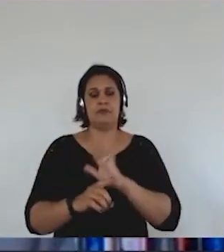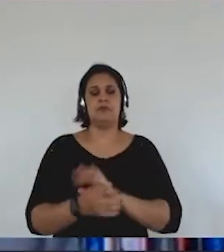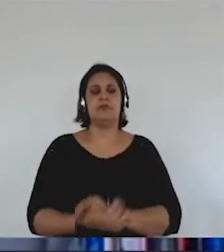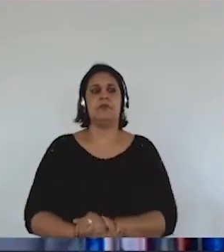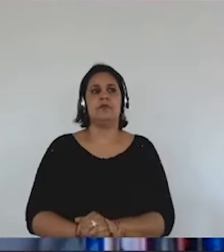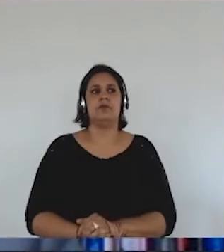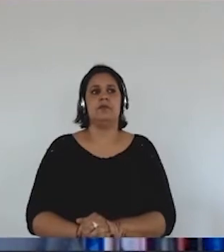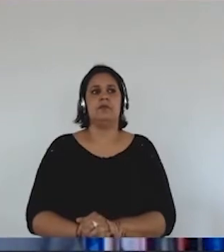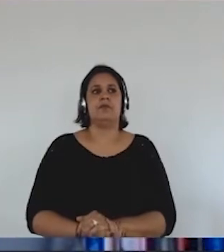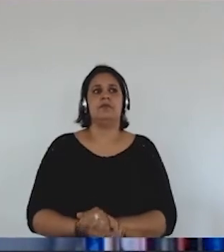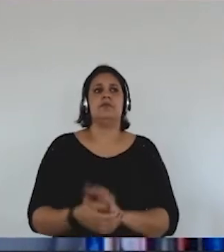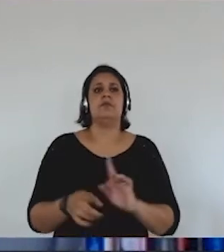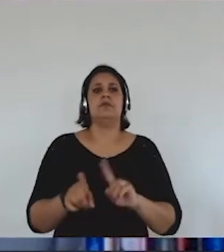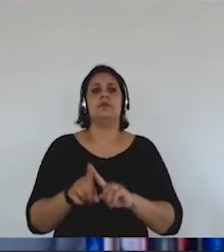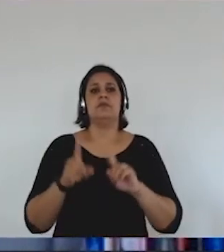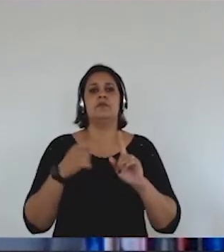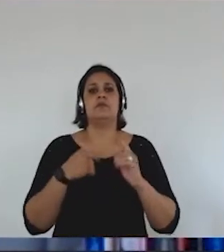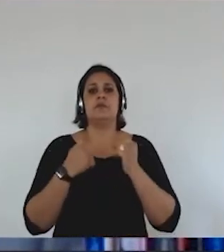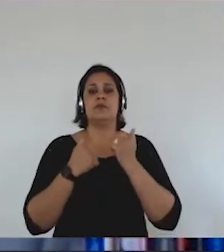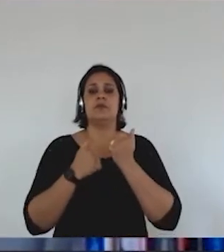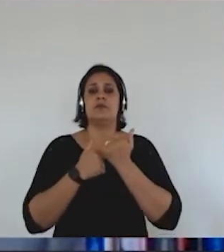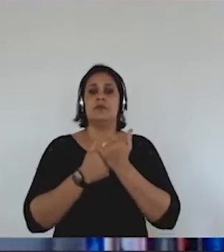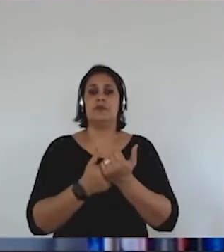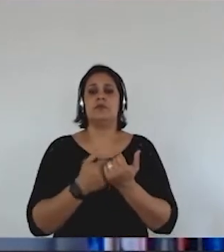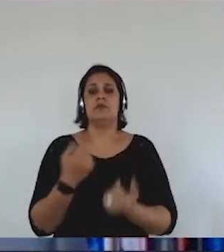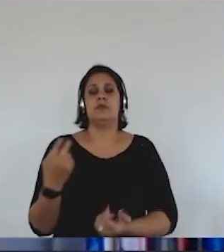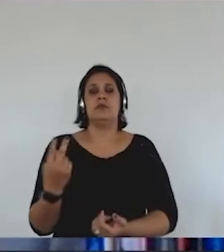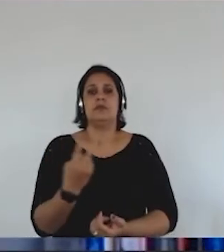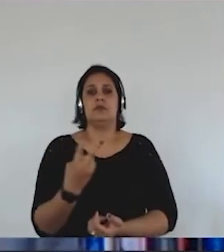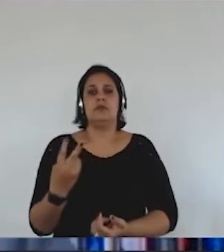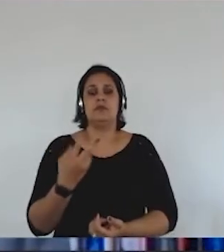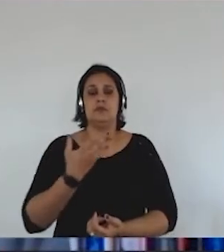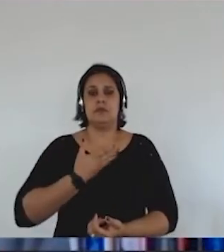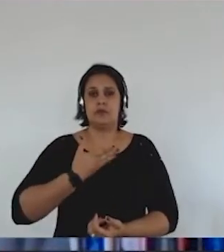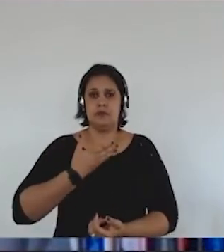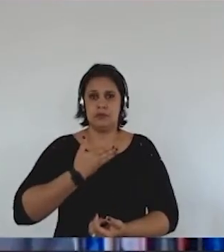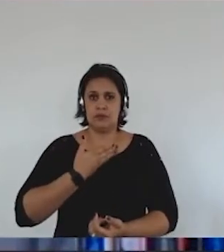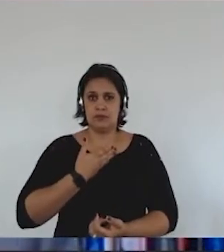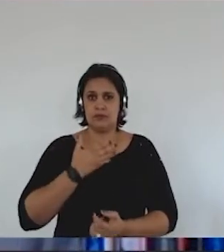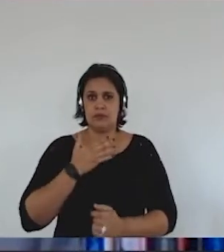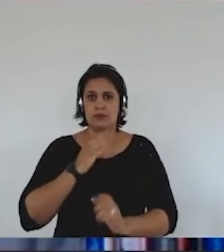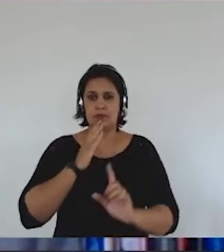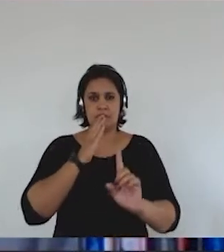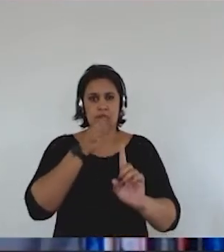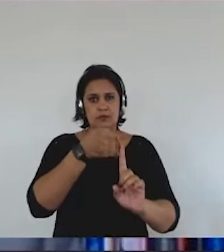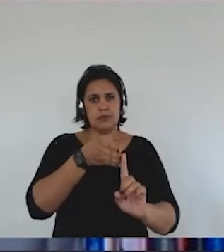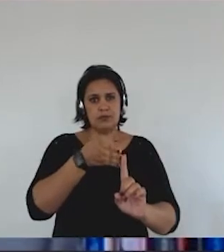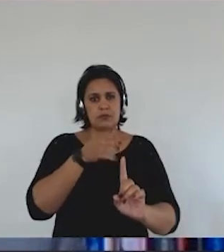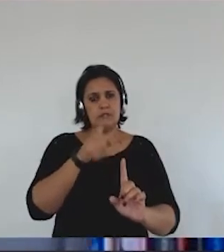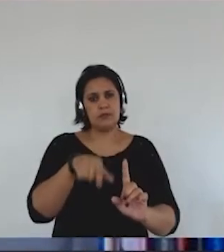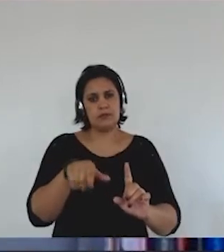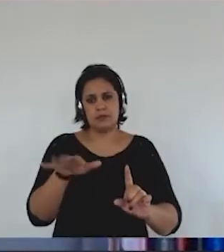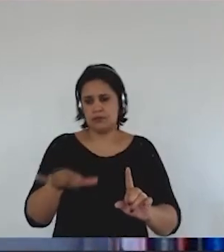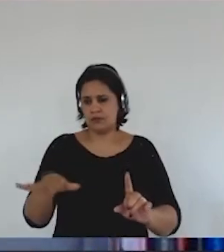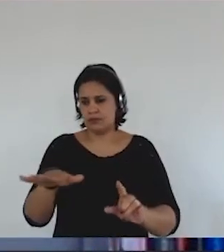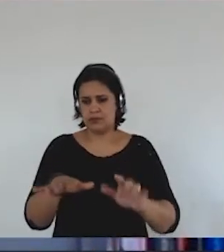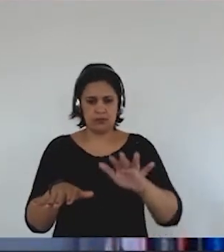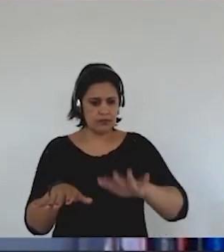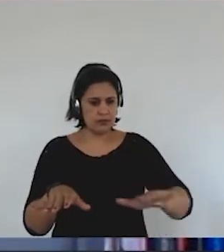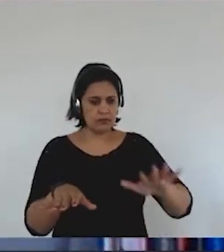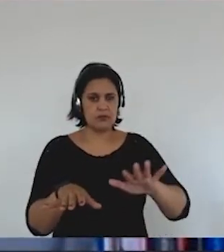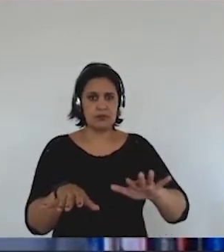E também por estar ao lado de dois estimados amigos, referências nas suas respectivas áreas,